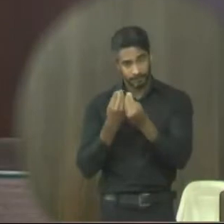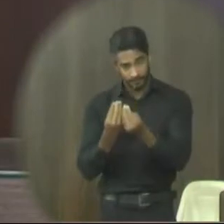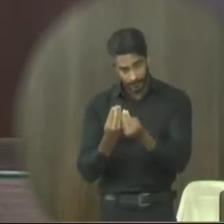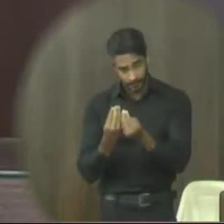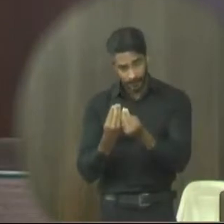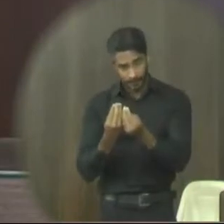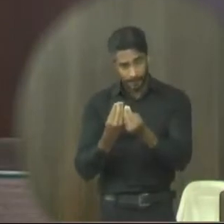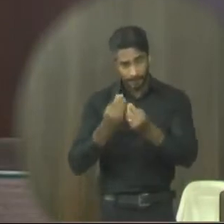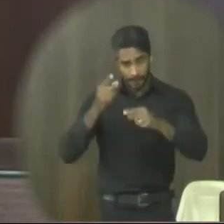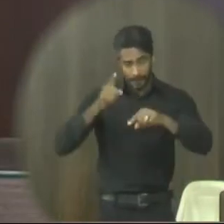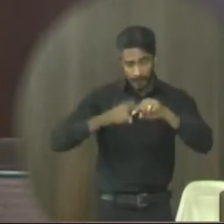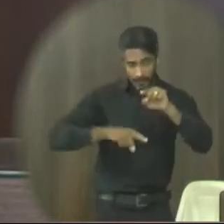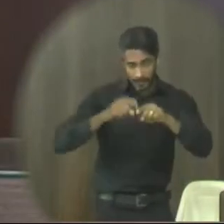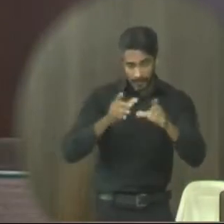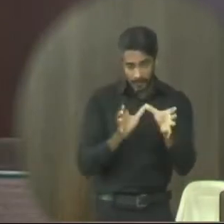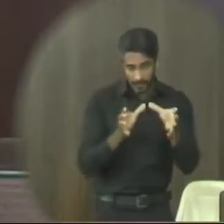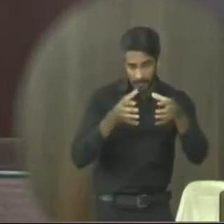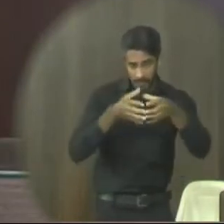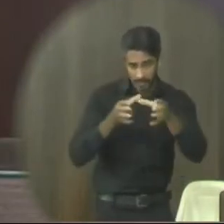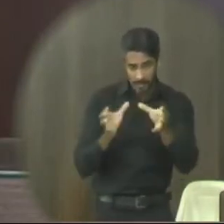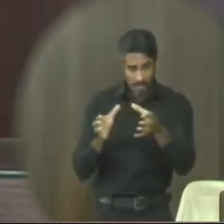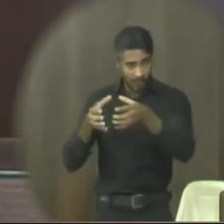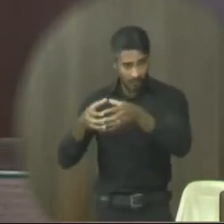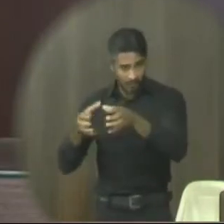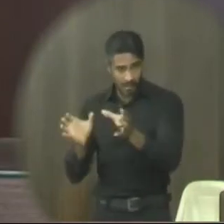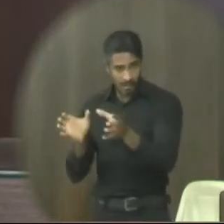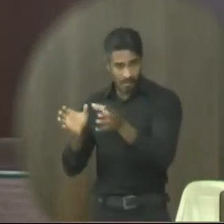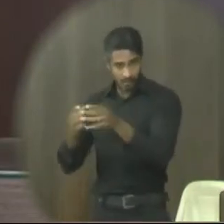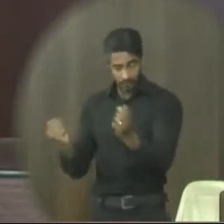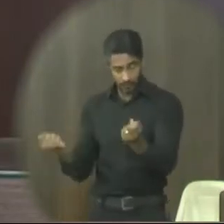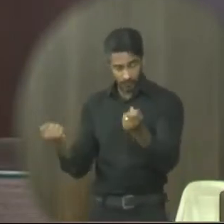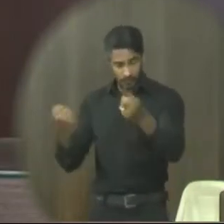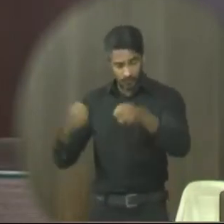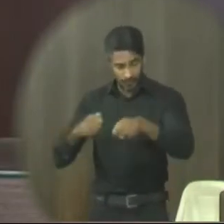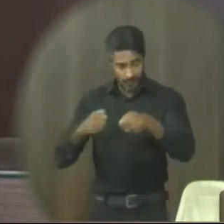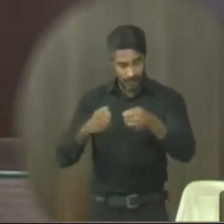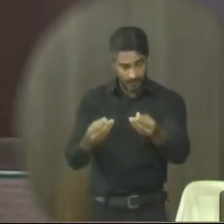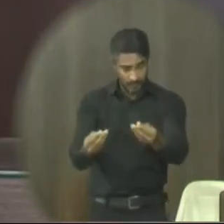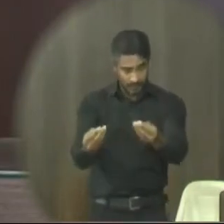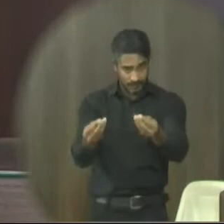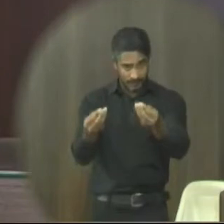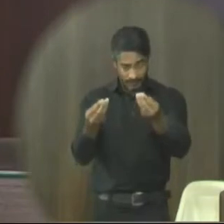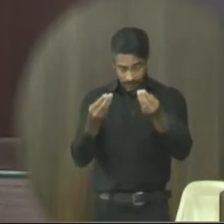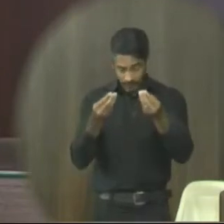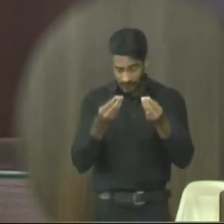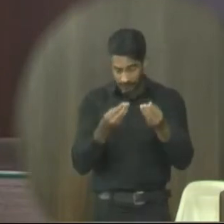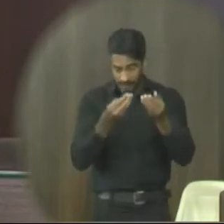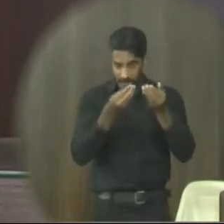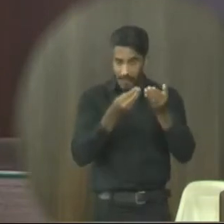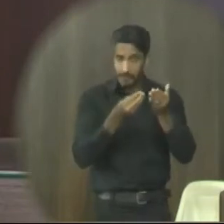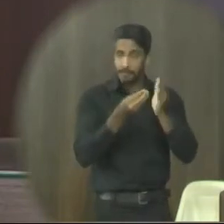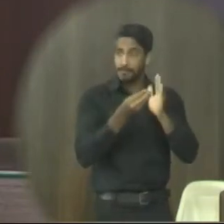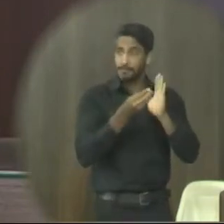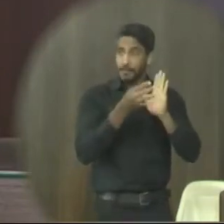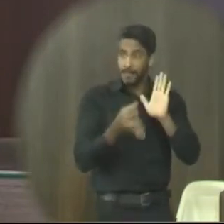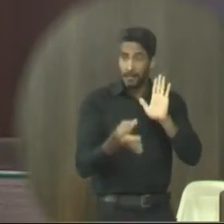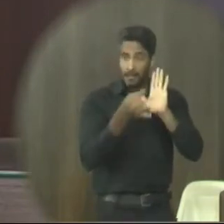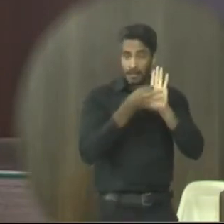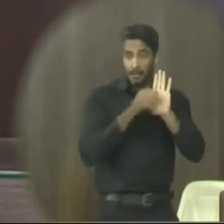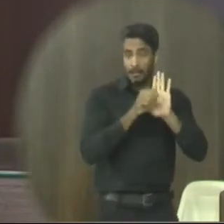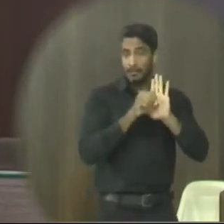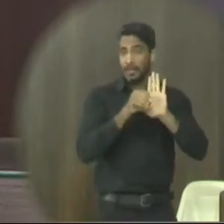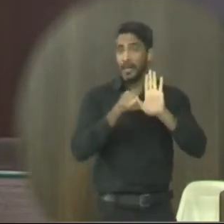encaminhando de matérias da comissão permanente competente para emissão de parecer do artigo 27 do projeto de lei